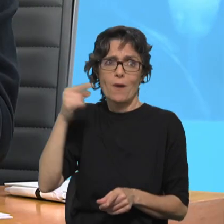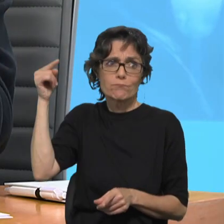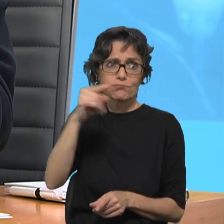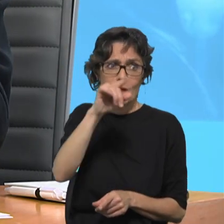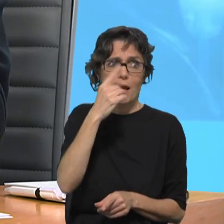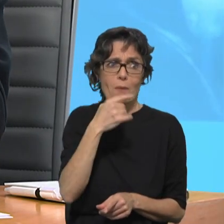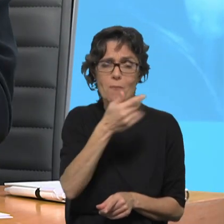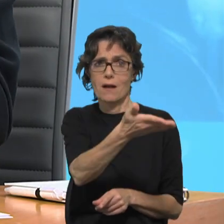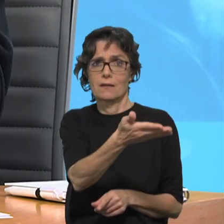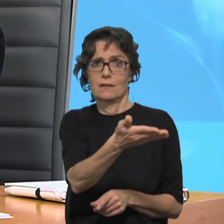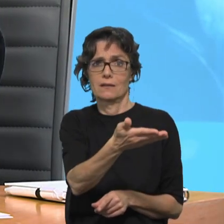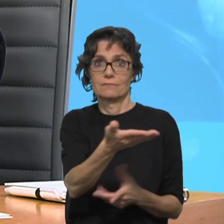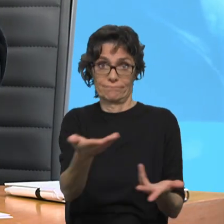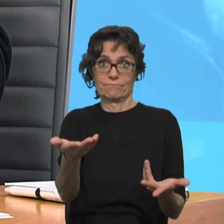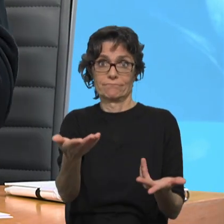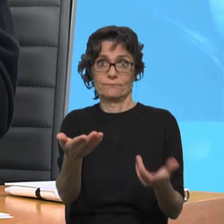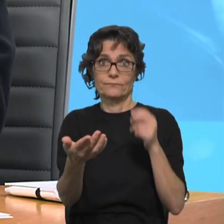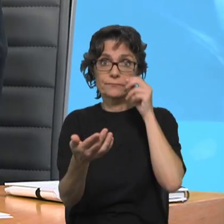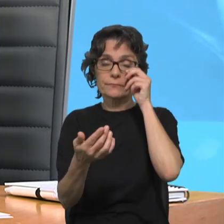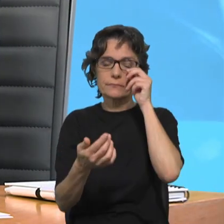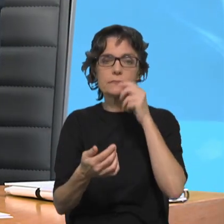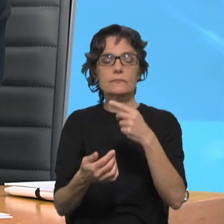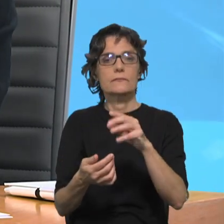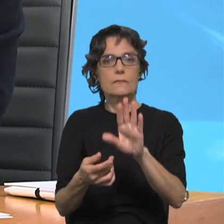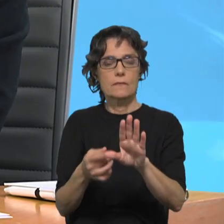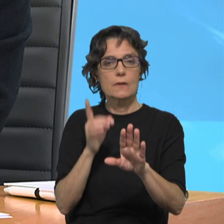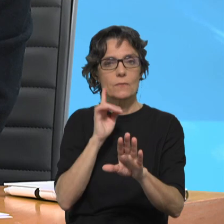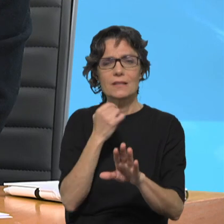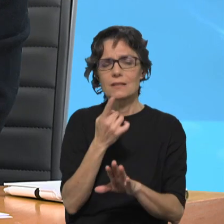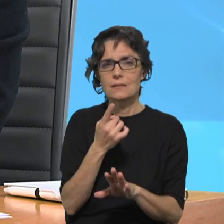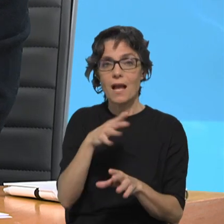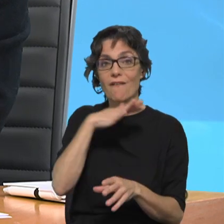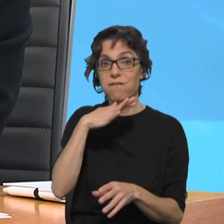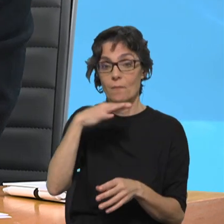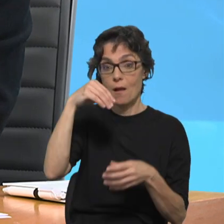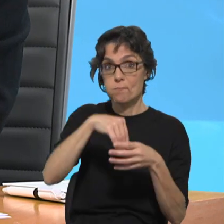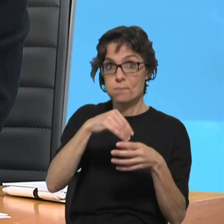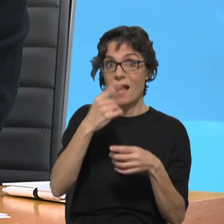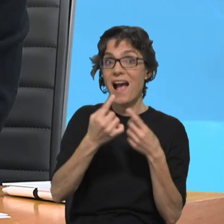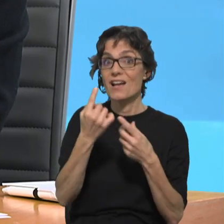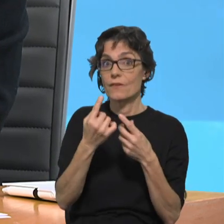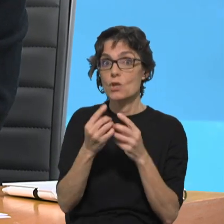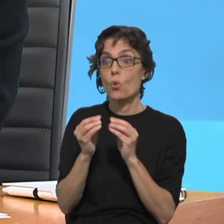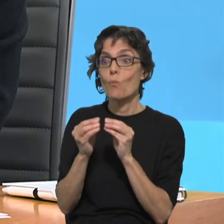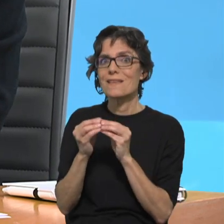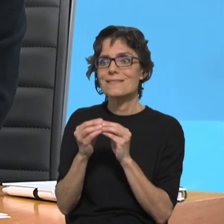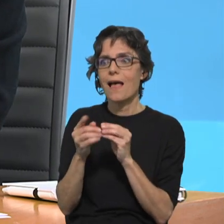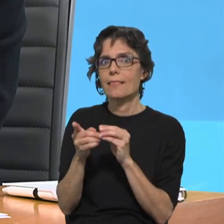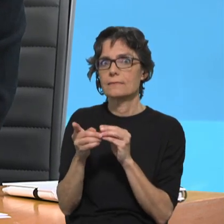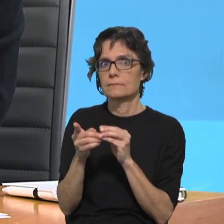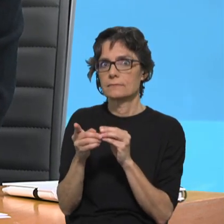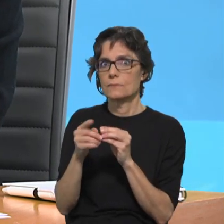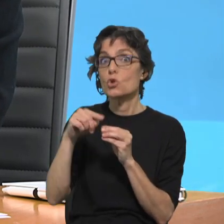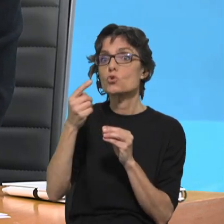que é abusadora. Porque muitas vezes dizem isto também. Sim. Dentro das famílias há muitas vezes cumplicidade dos